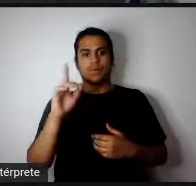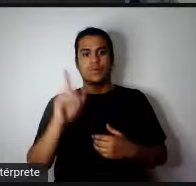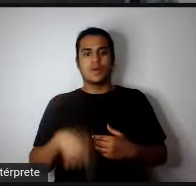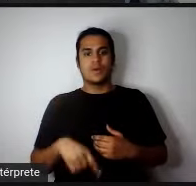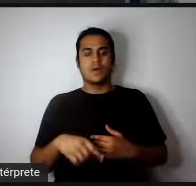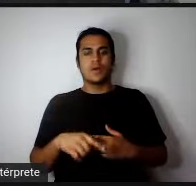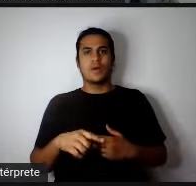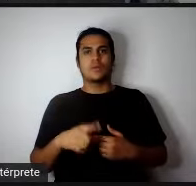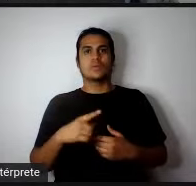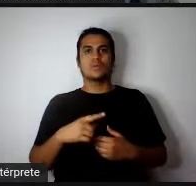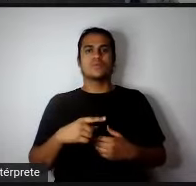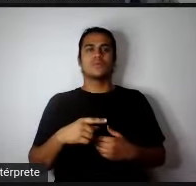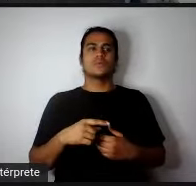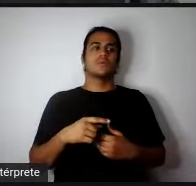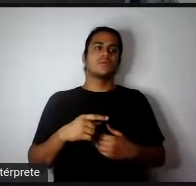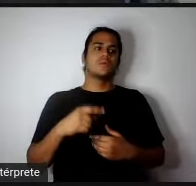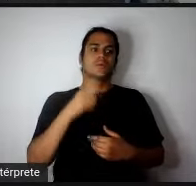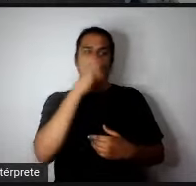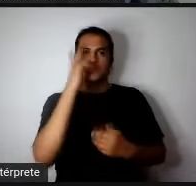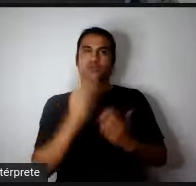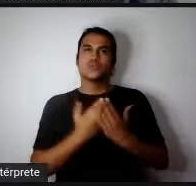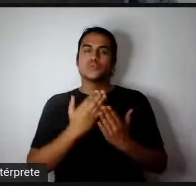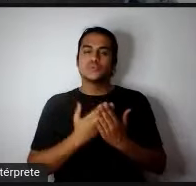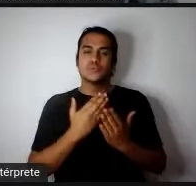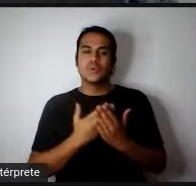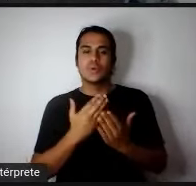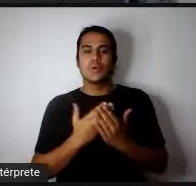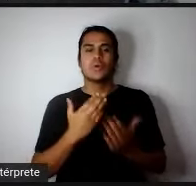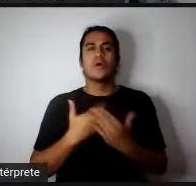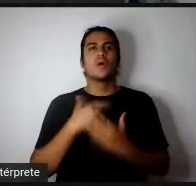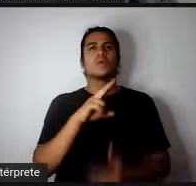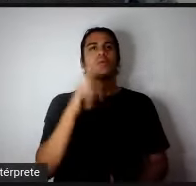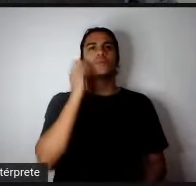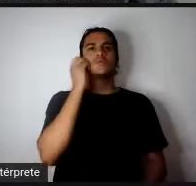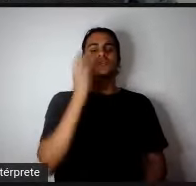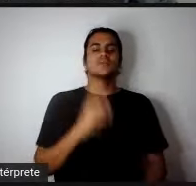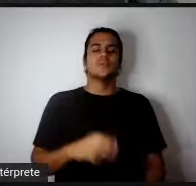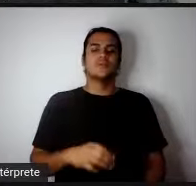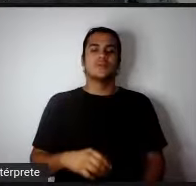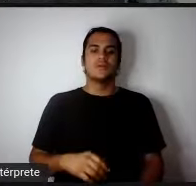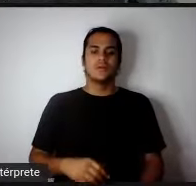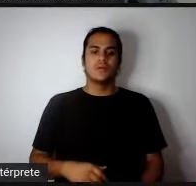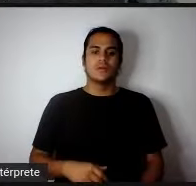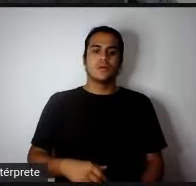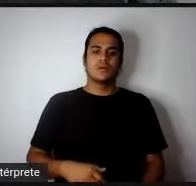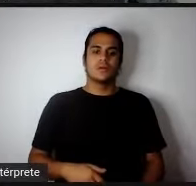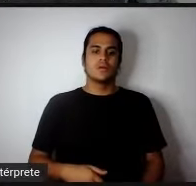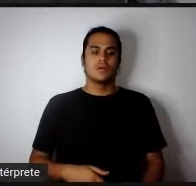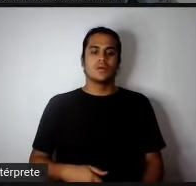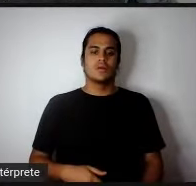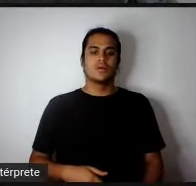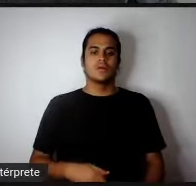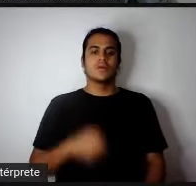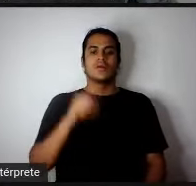estudioso israelense? Como chama? Harari. Como chama? Harari.